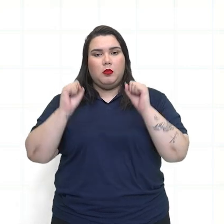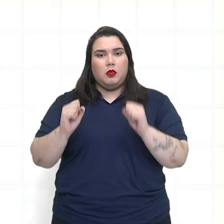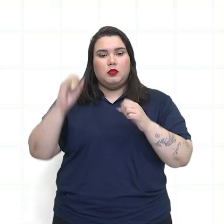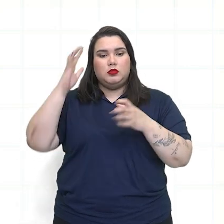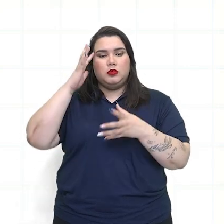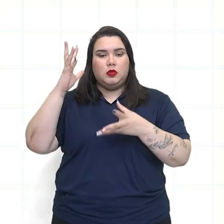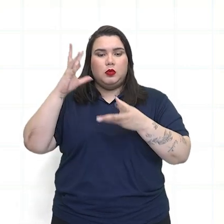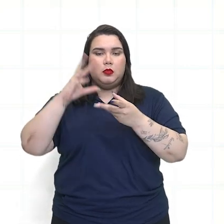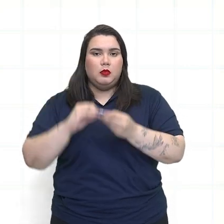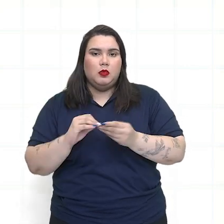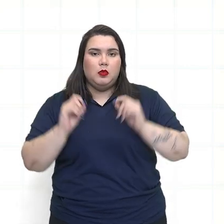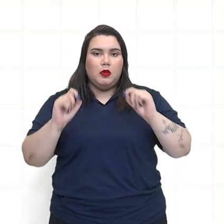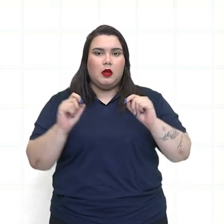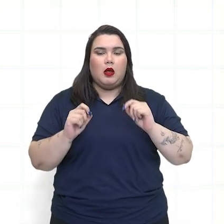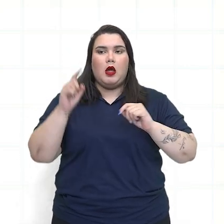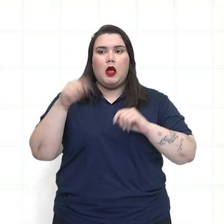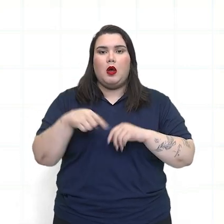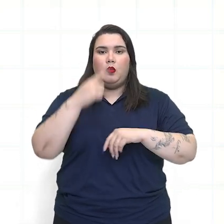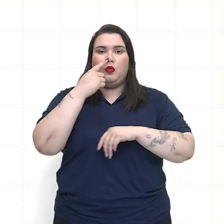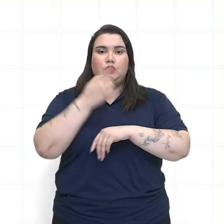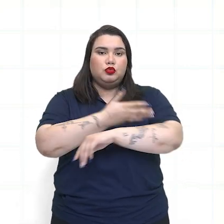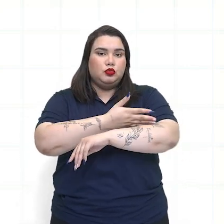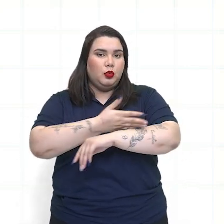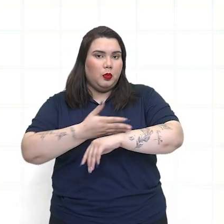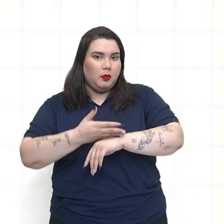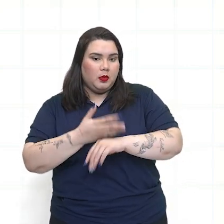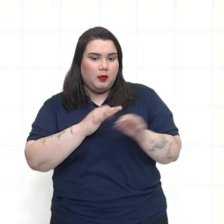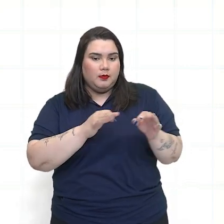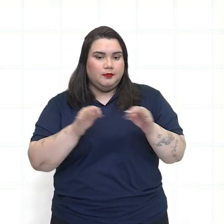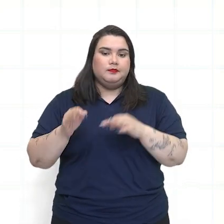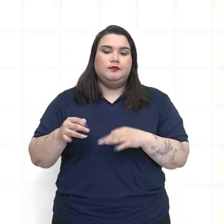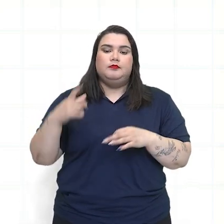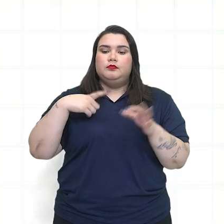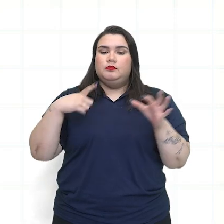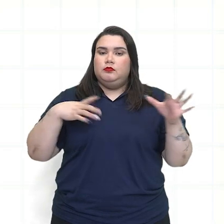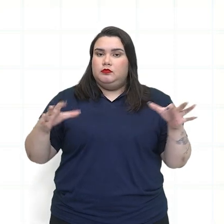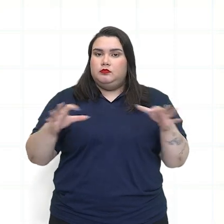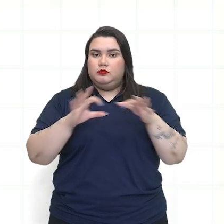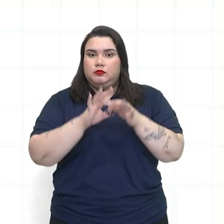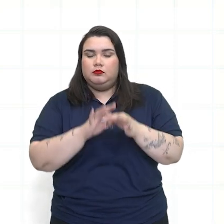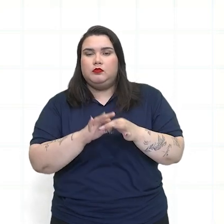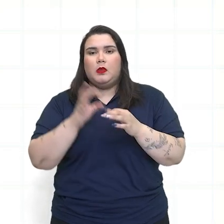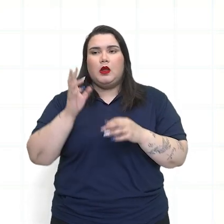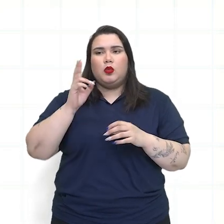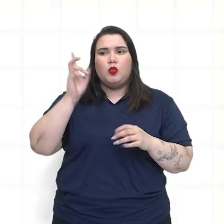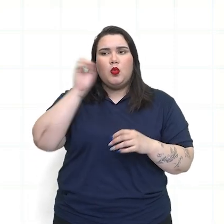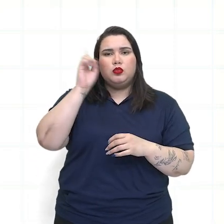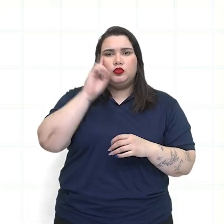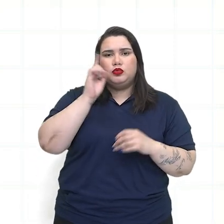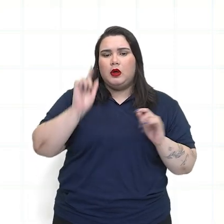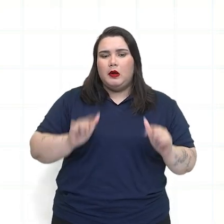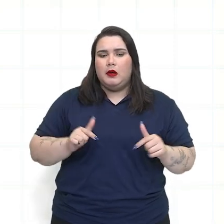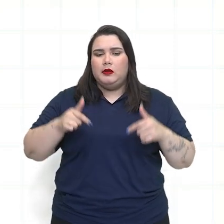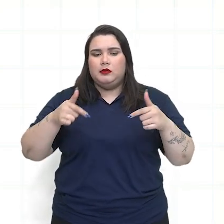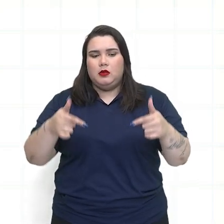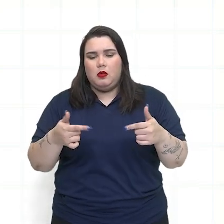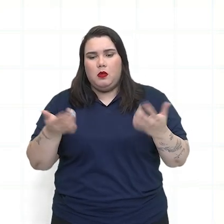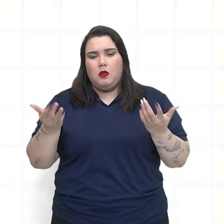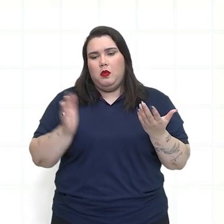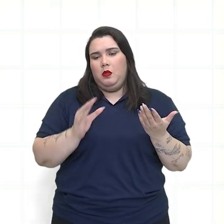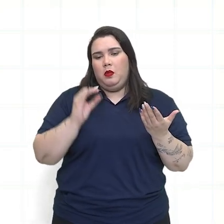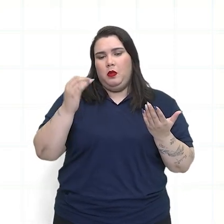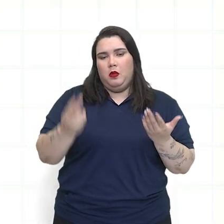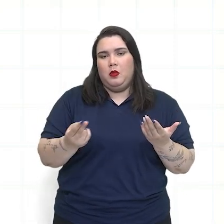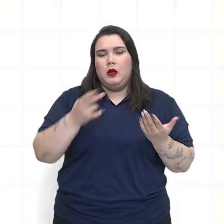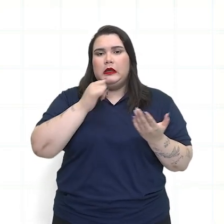um sinônimo de hábito. Algo que faz parte de uma rotina, ou como uma